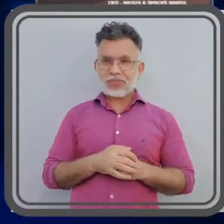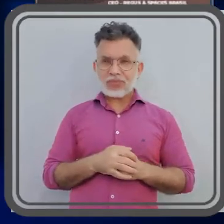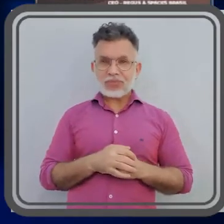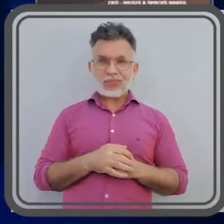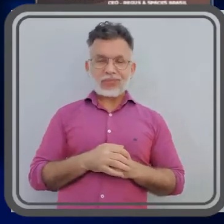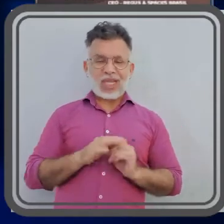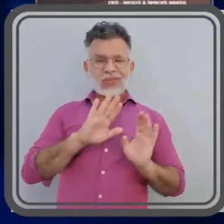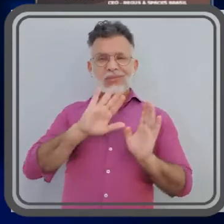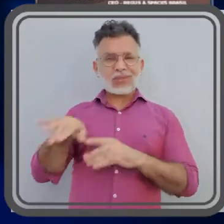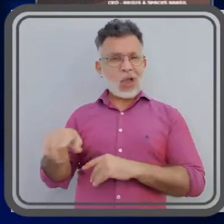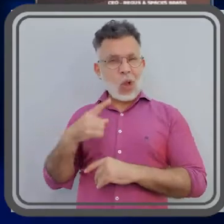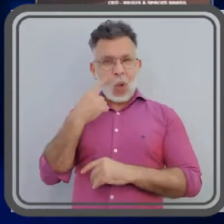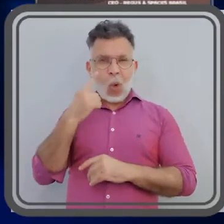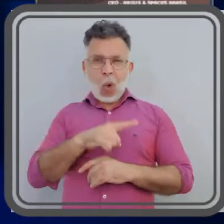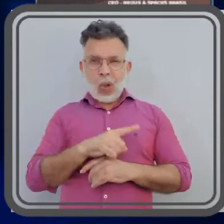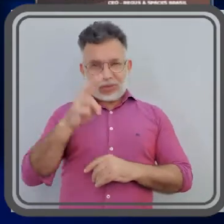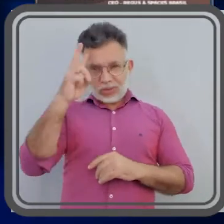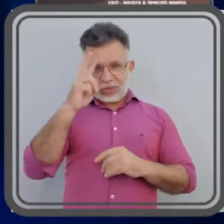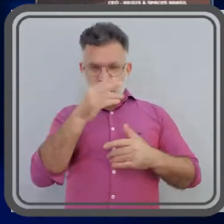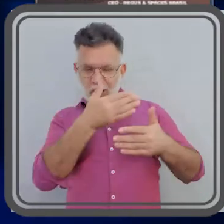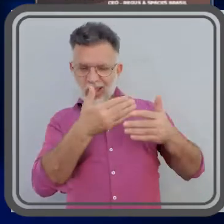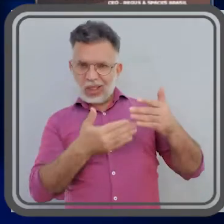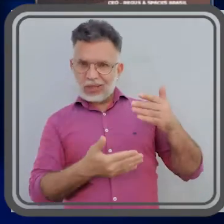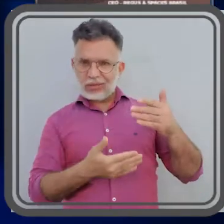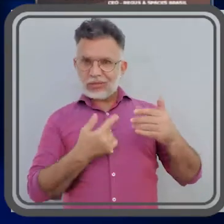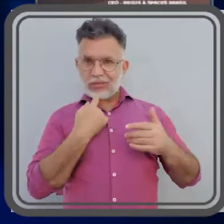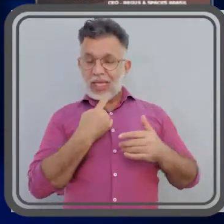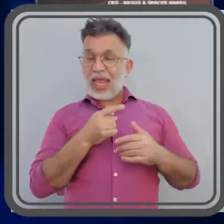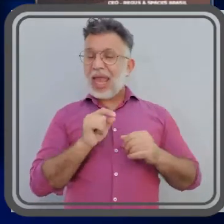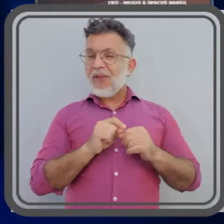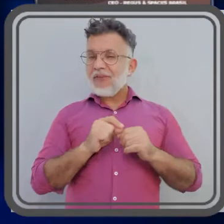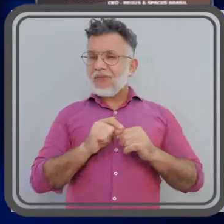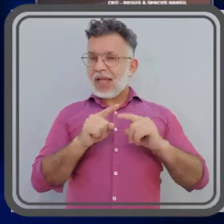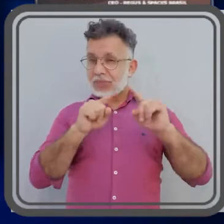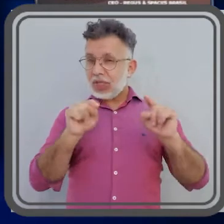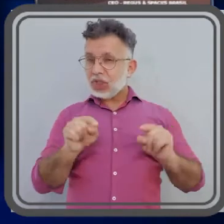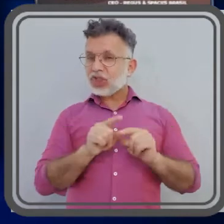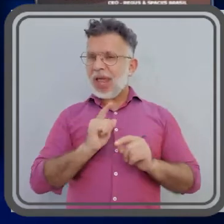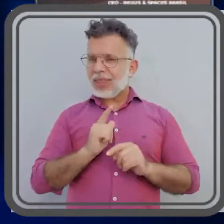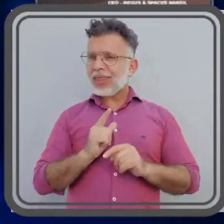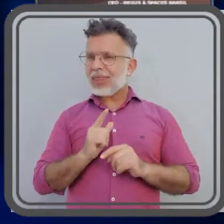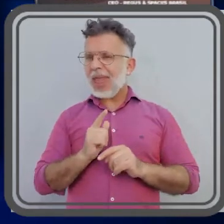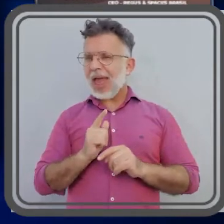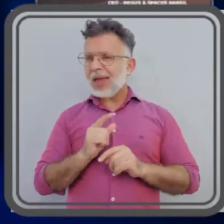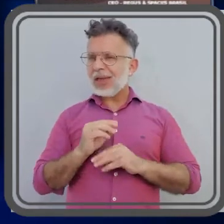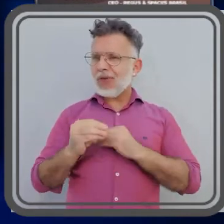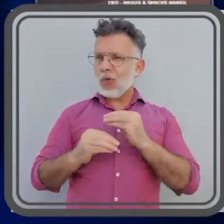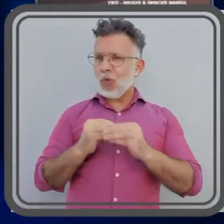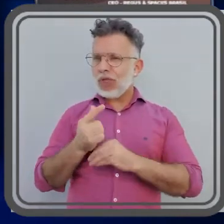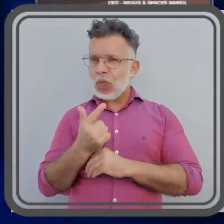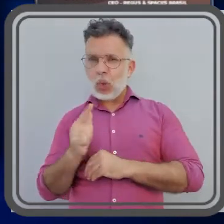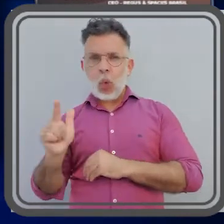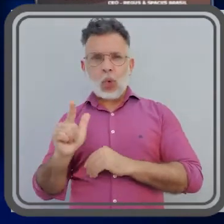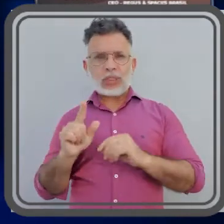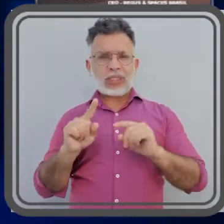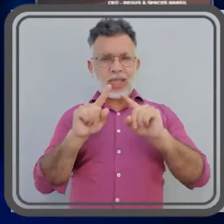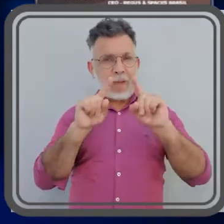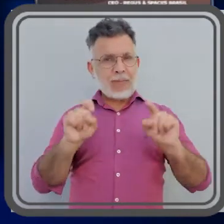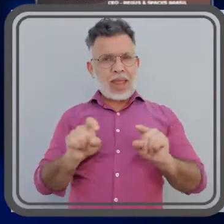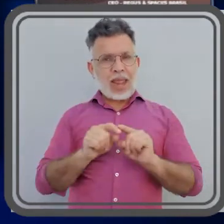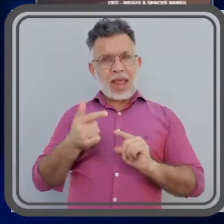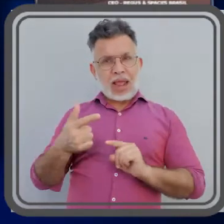Você pode jogar fora. Olha o histórico das pessoas também. Geralmente quem faz pirâmide já se envolveu em outras pirâmides antes. Então, acho que quem fizer